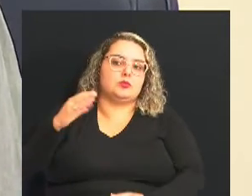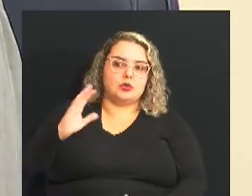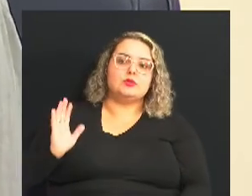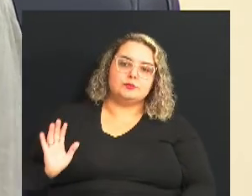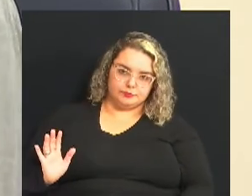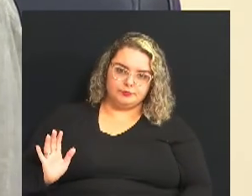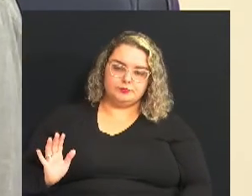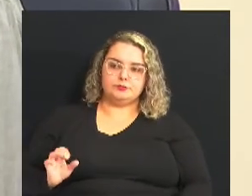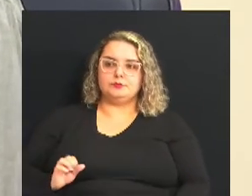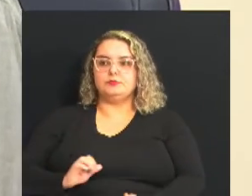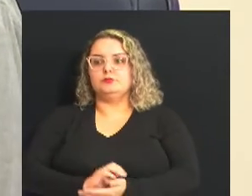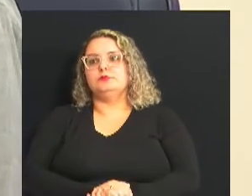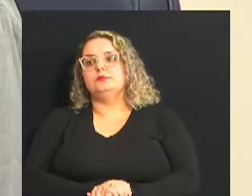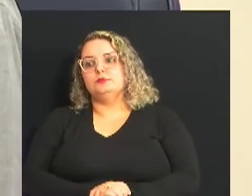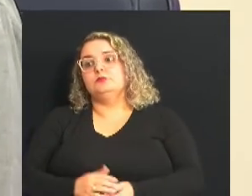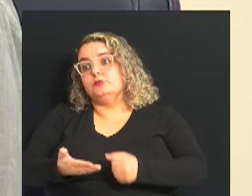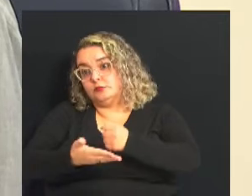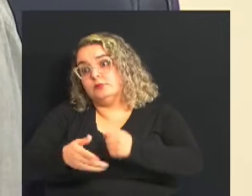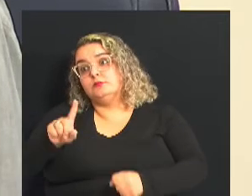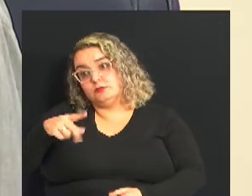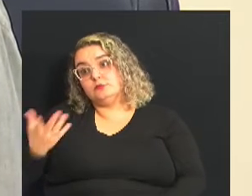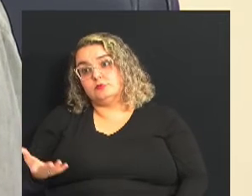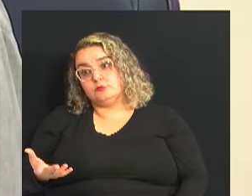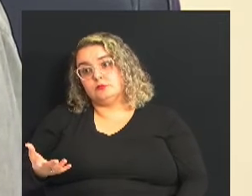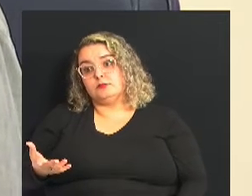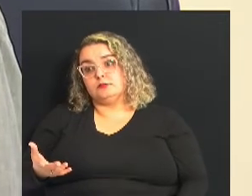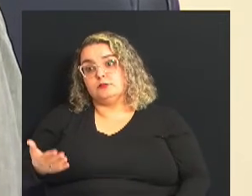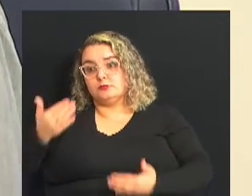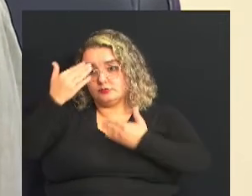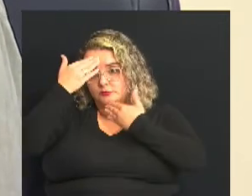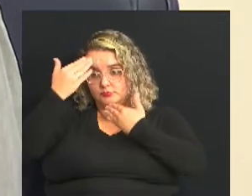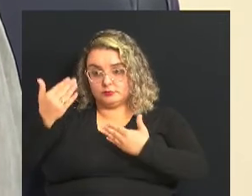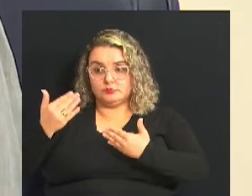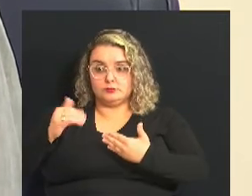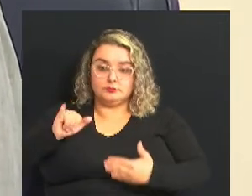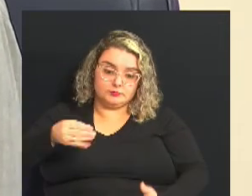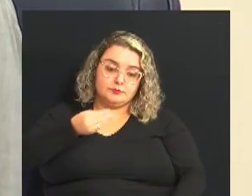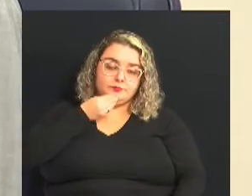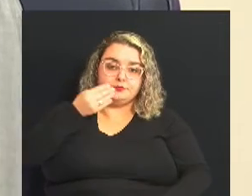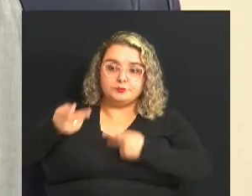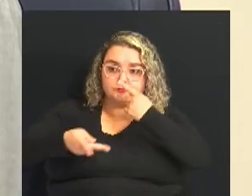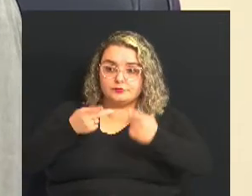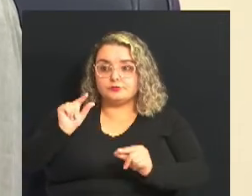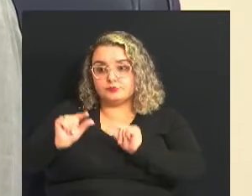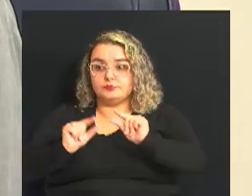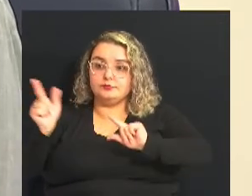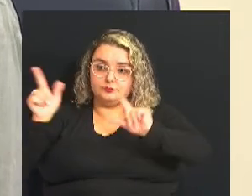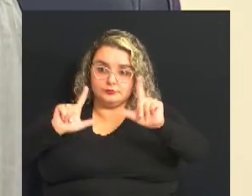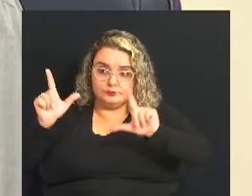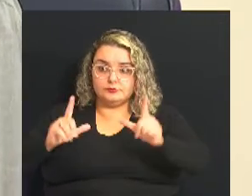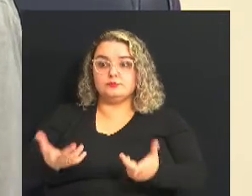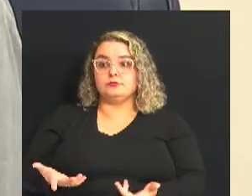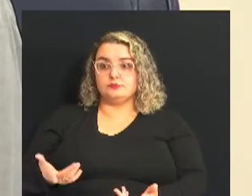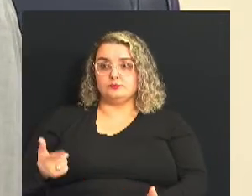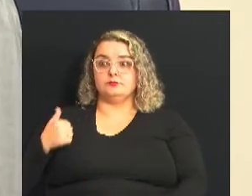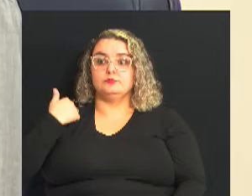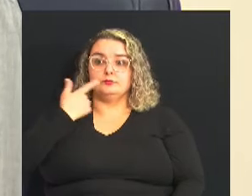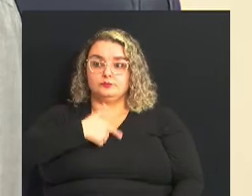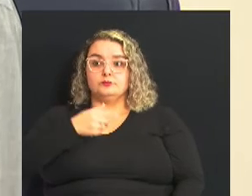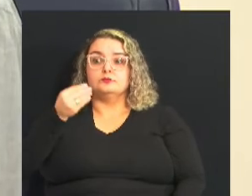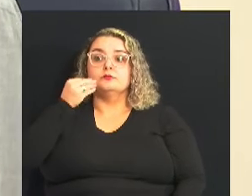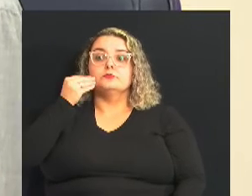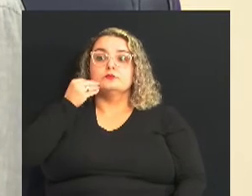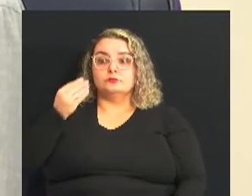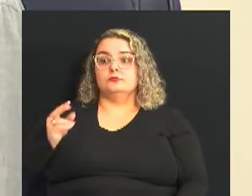Então, basicamente, eu acho que é isso, vereador. Eu agradeço aqui a chance de falar um pouco da TV. A gente tenta